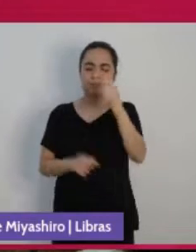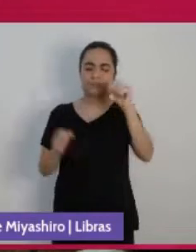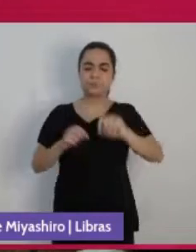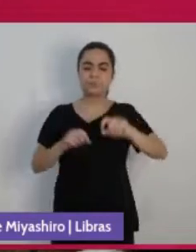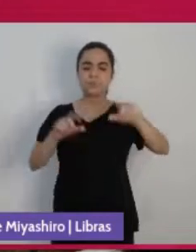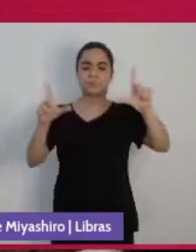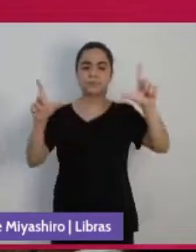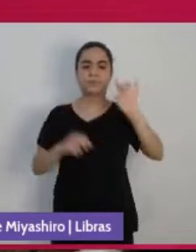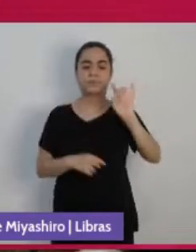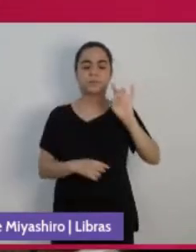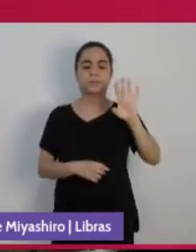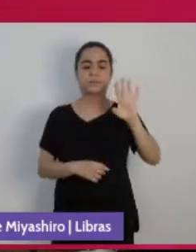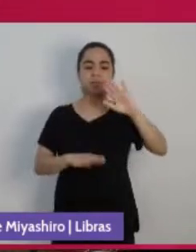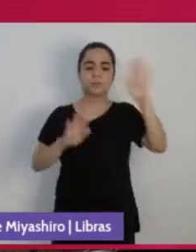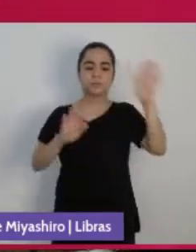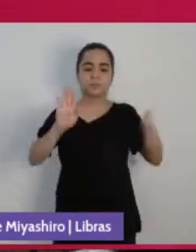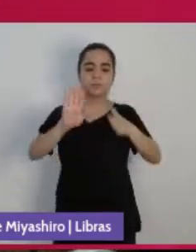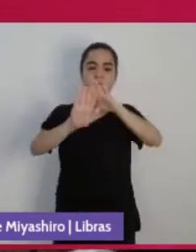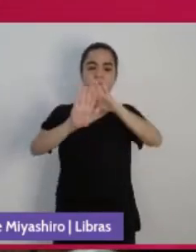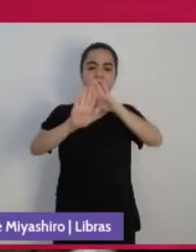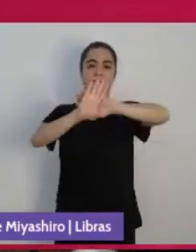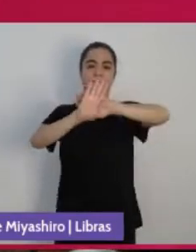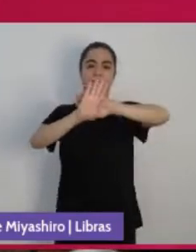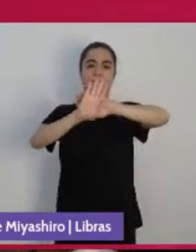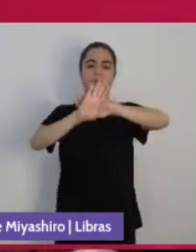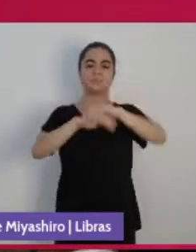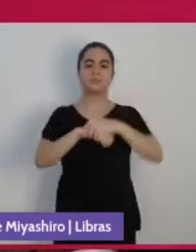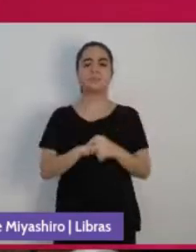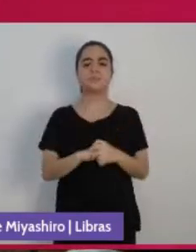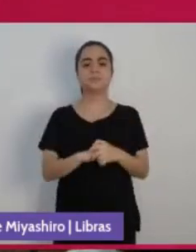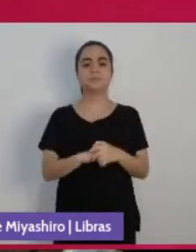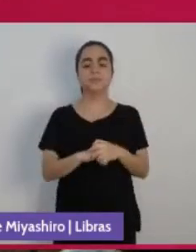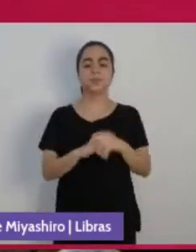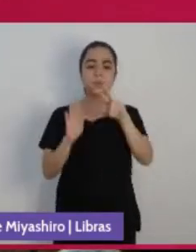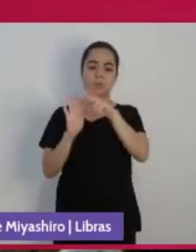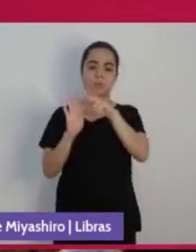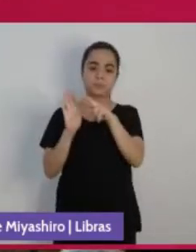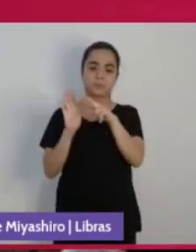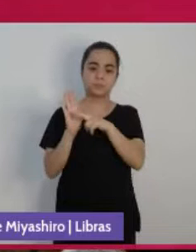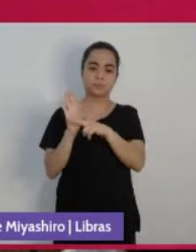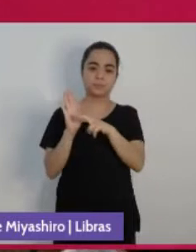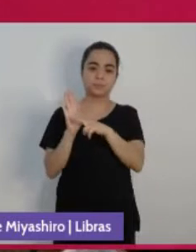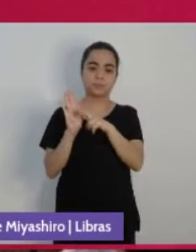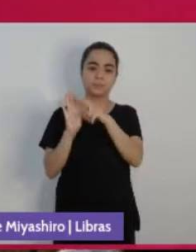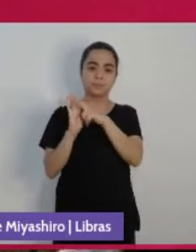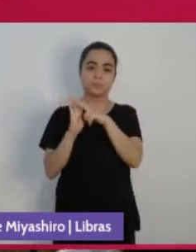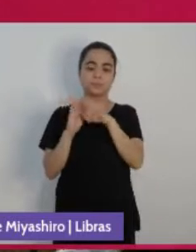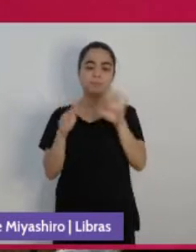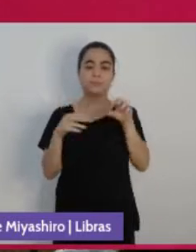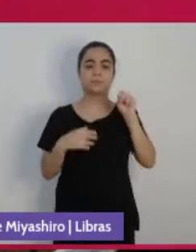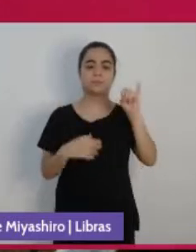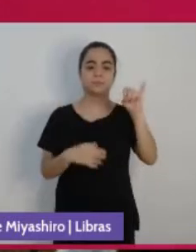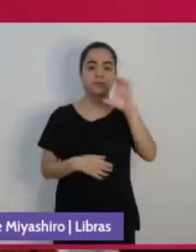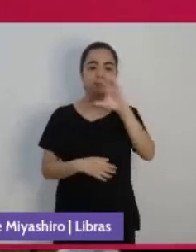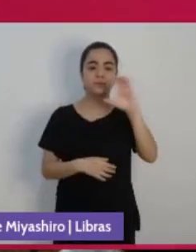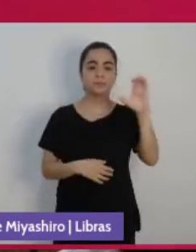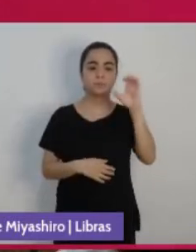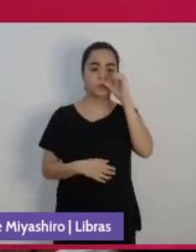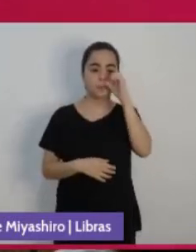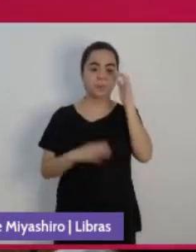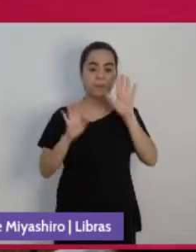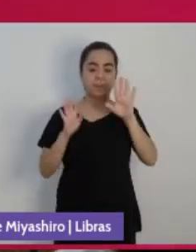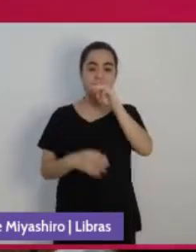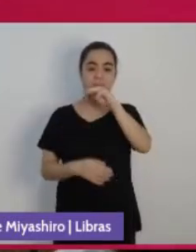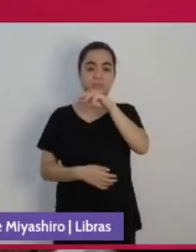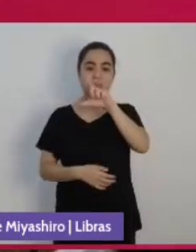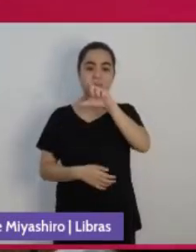é só uma sobreposição, eu sigo essa regra aqui. Se aparece na crânio-caudal e não aparece